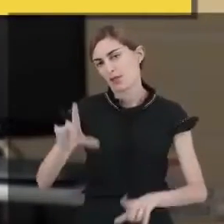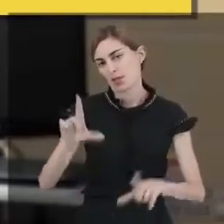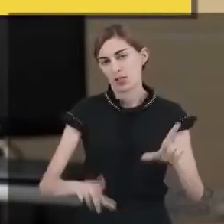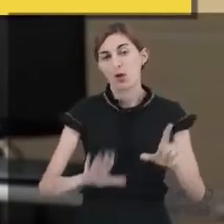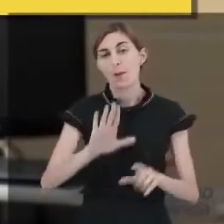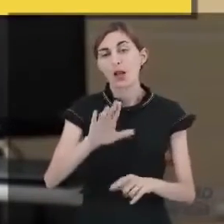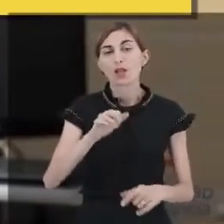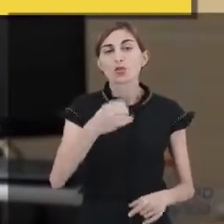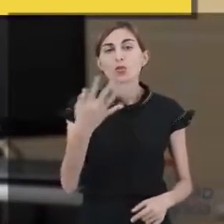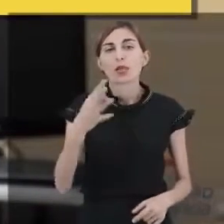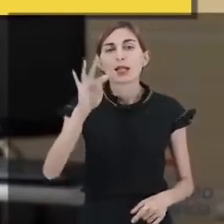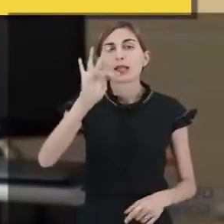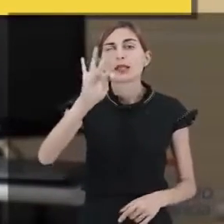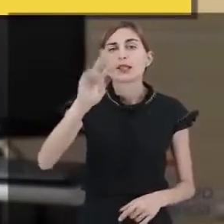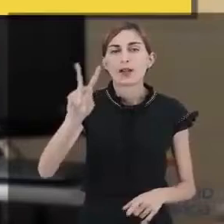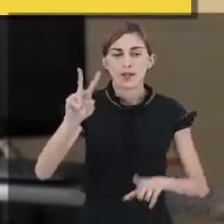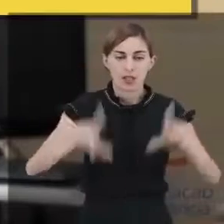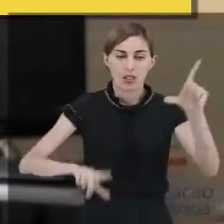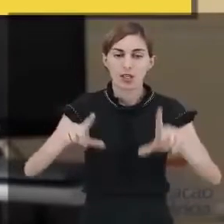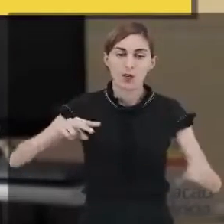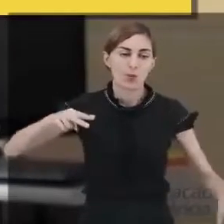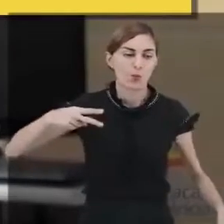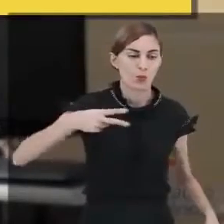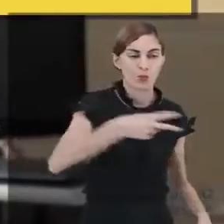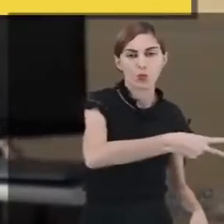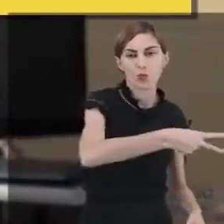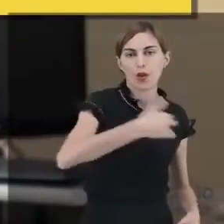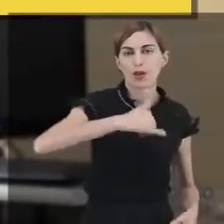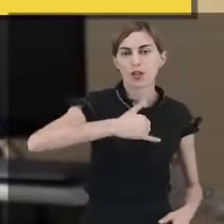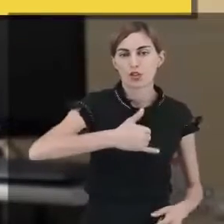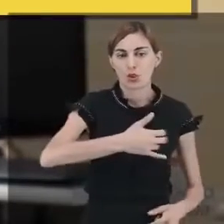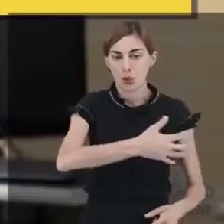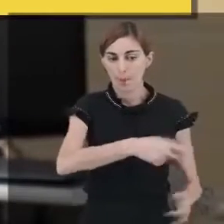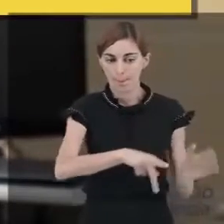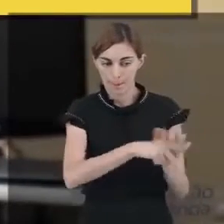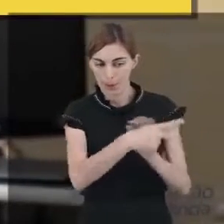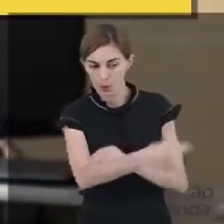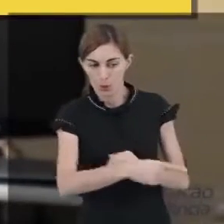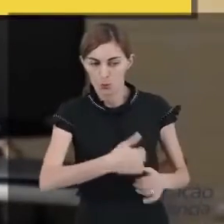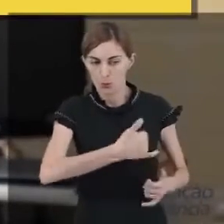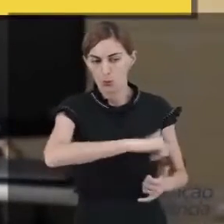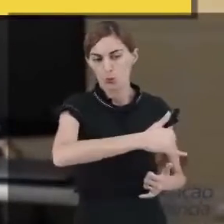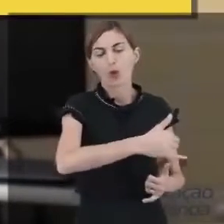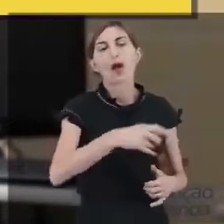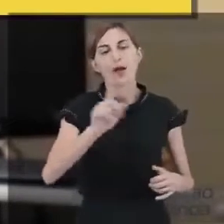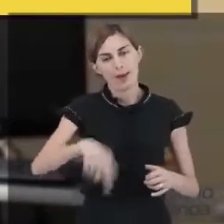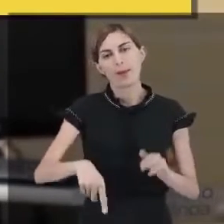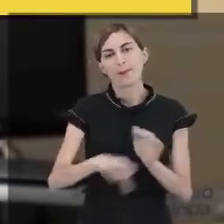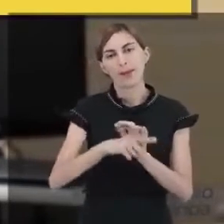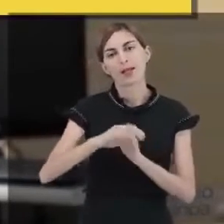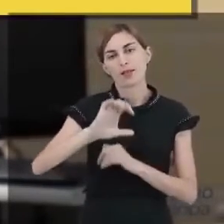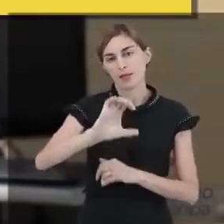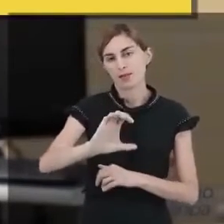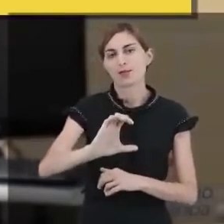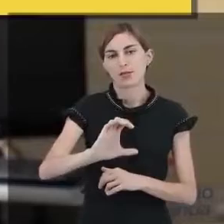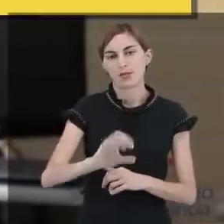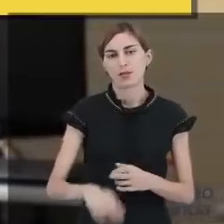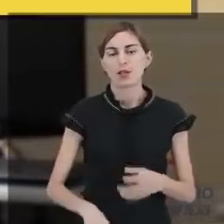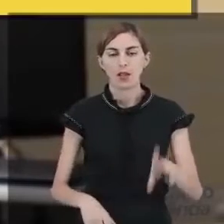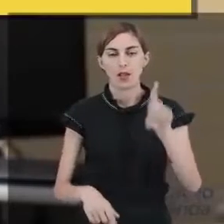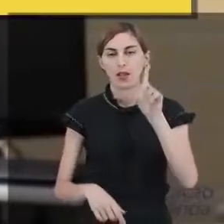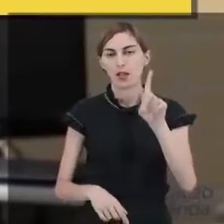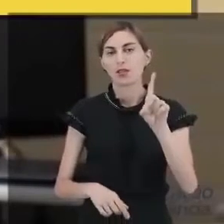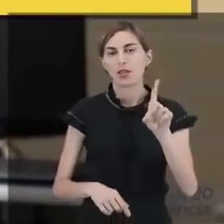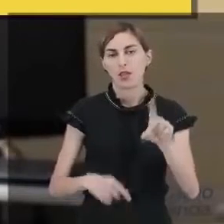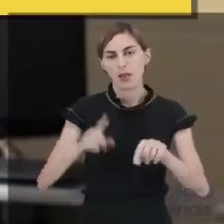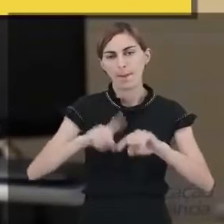quando a televisão estiver ligada e o fogo aconteceu em decorrência da energia elétrica, sim, aí é um fogo de classe C, tá bom? E o de classe D são os